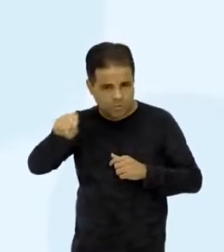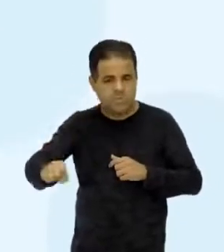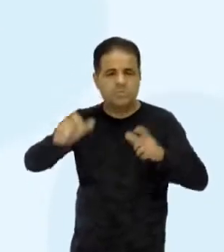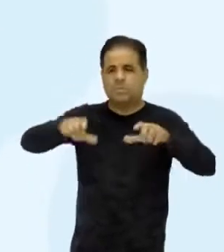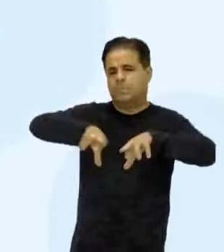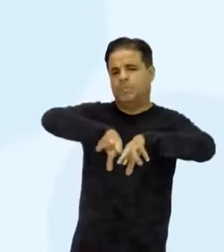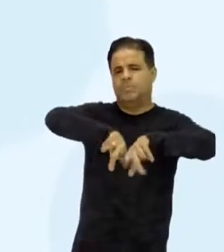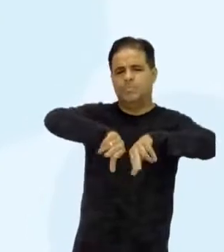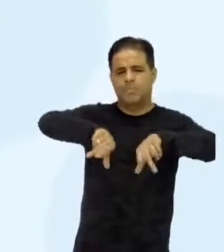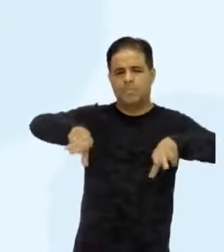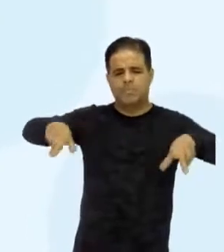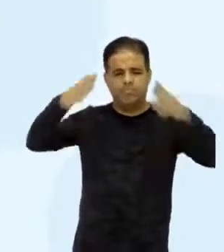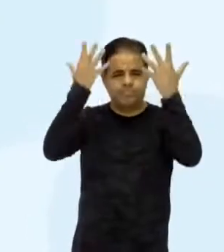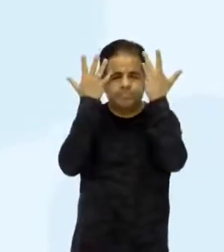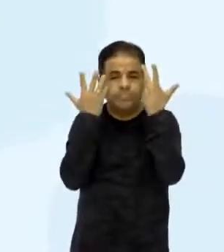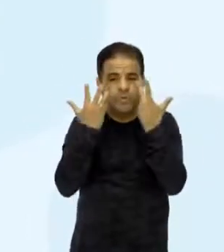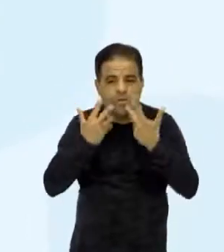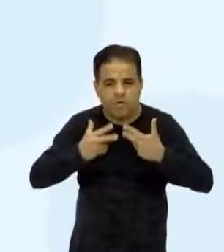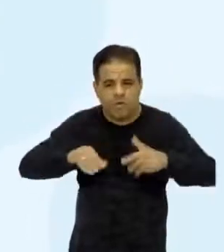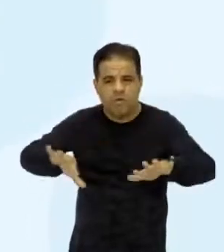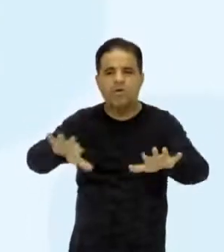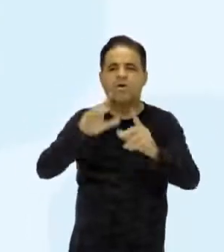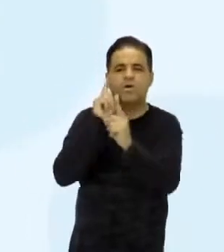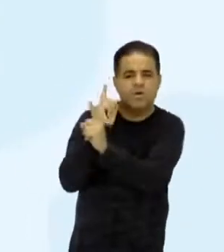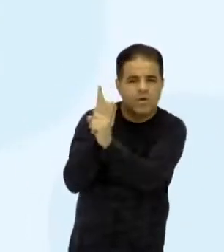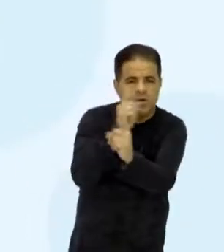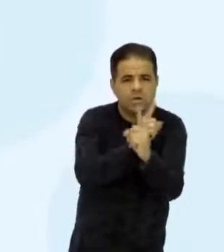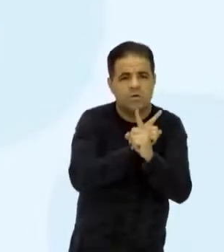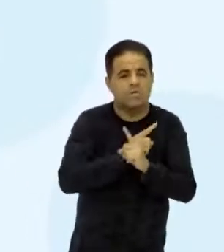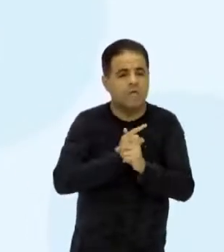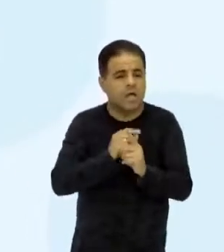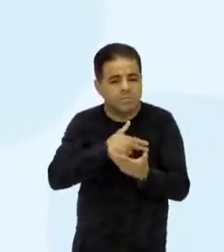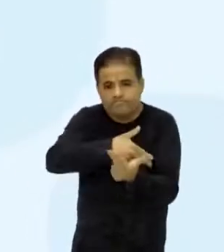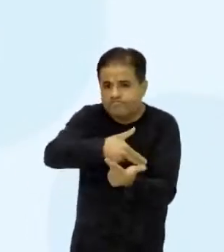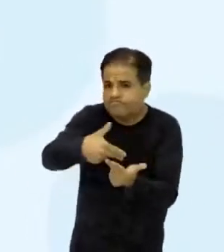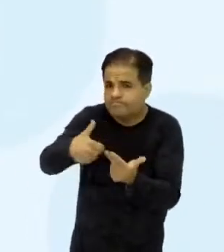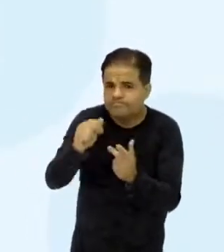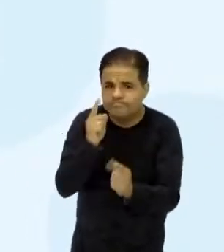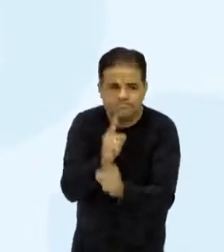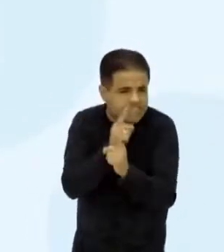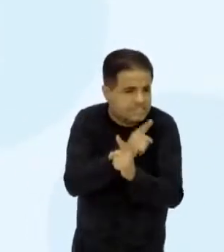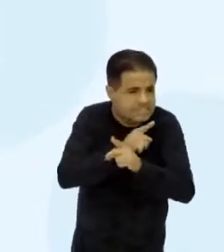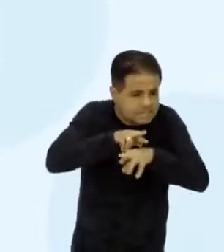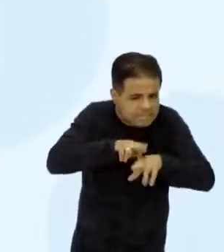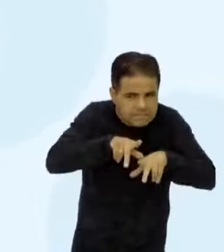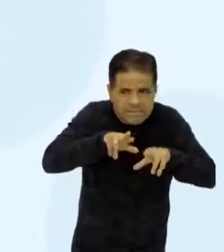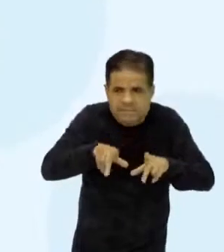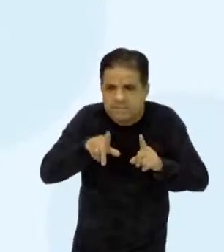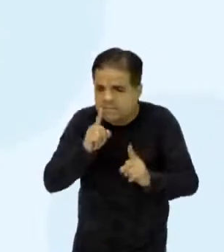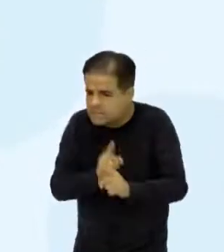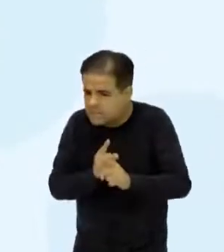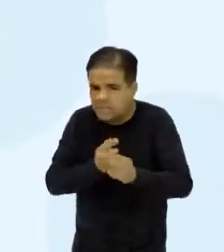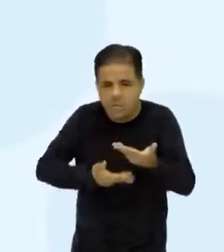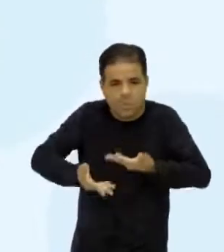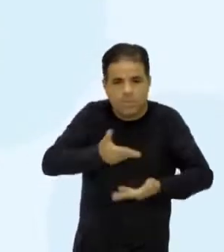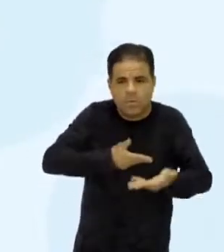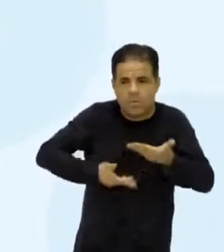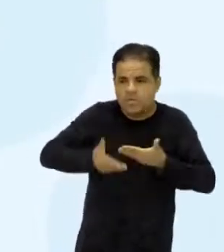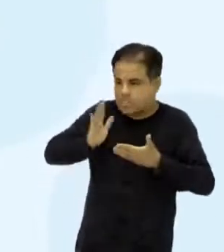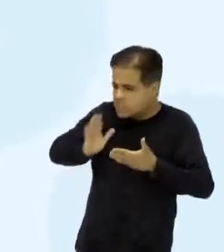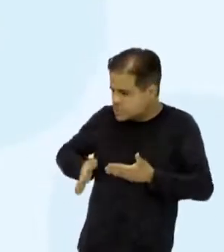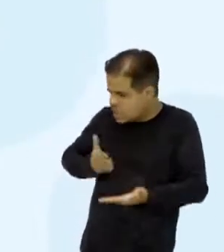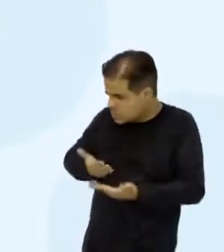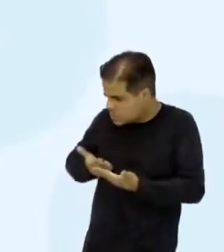diversidade natural. E aí ele conseguiu encontrar organismos que são super diferentes em relação aos organismos que ele